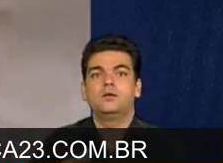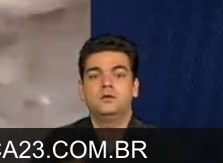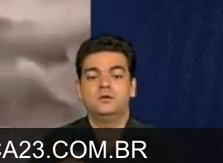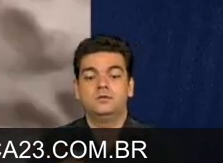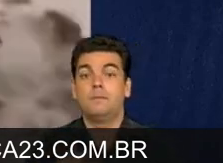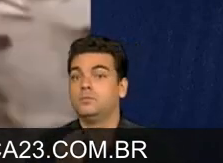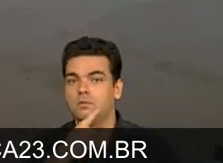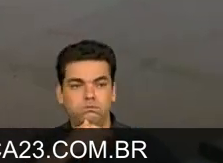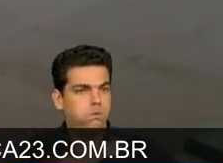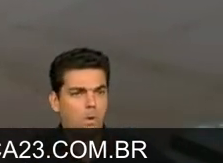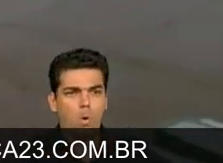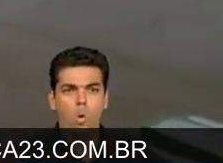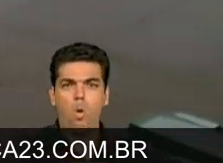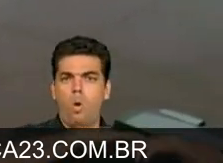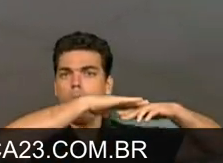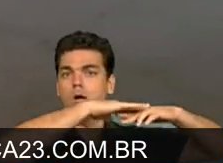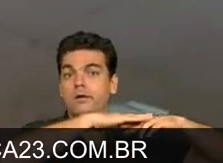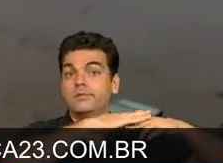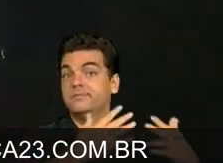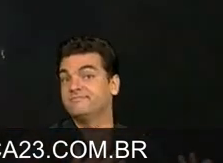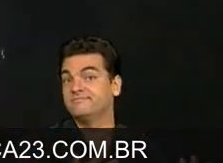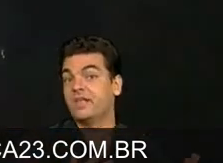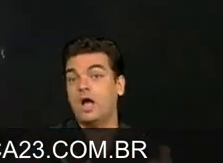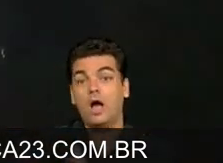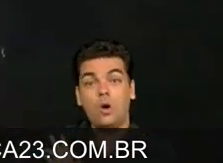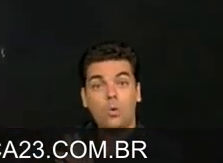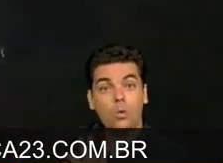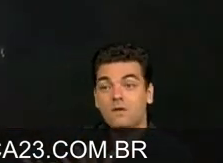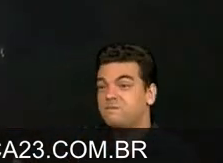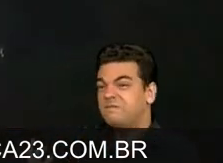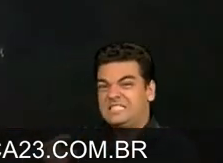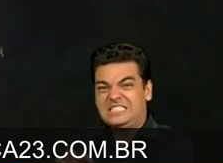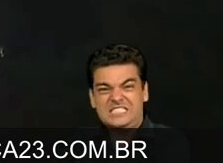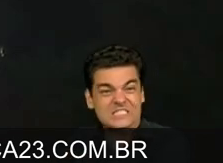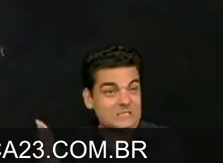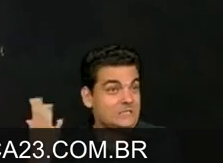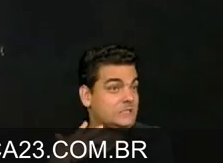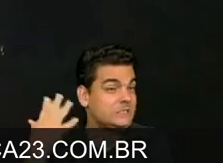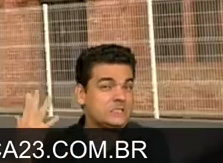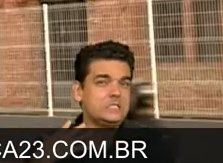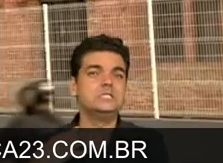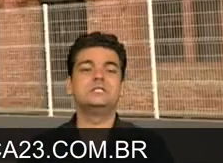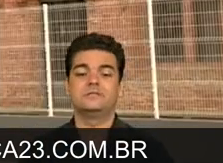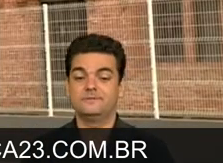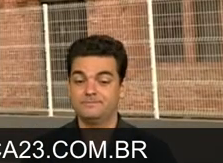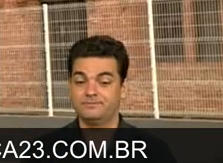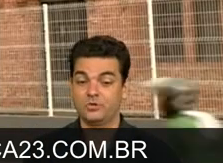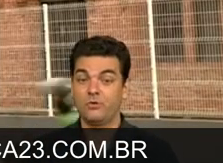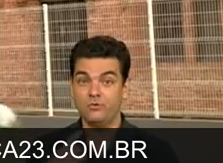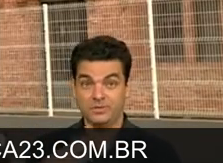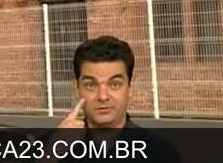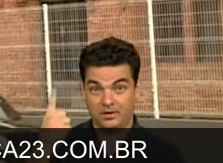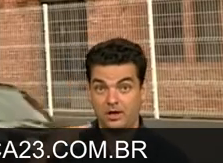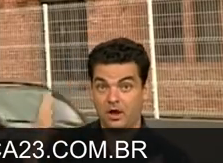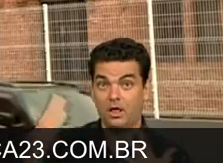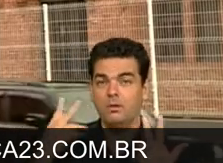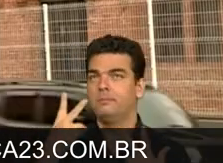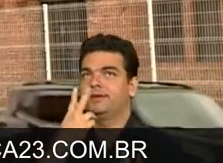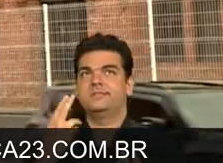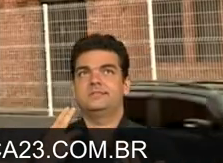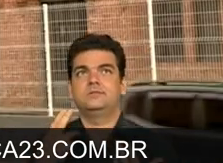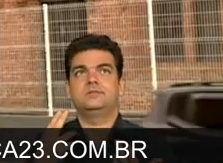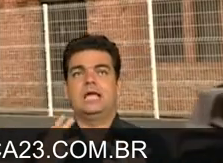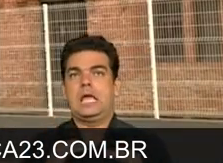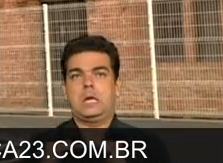acabam submersas por causa de enchentes, outras enfrentam o calor excessivo. As ondas de calor não são